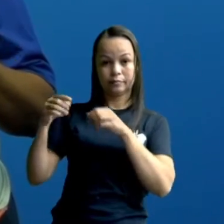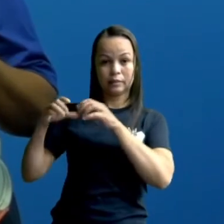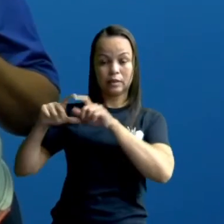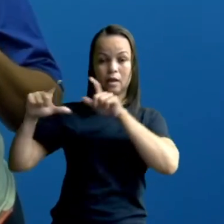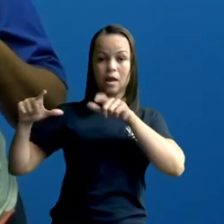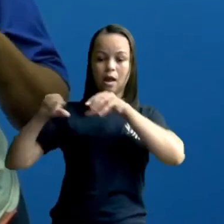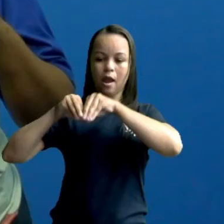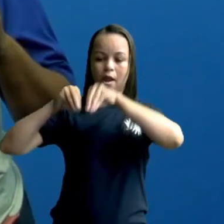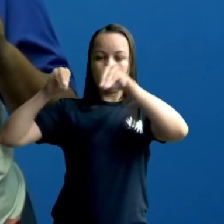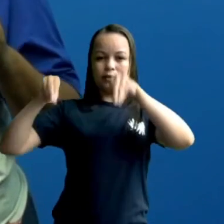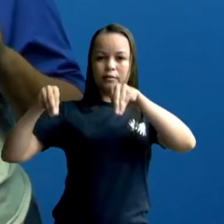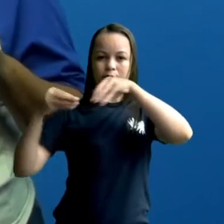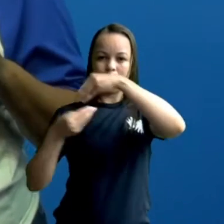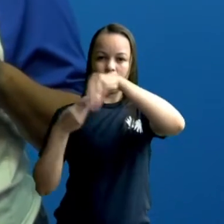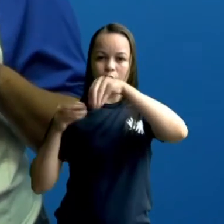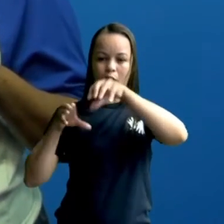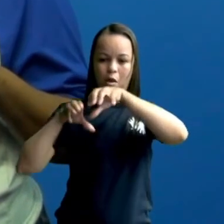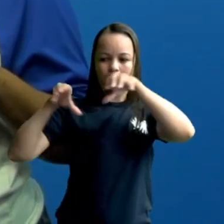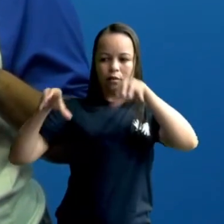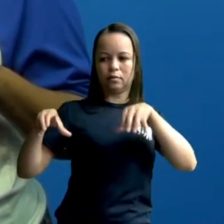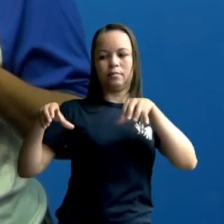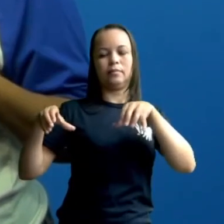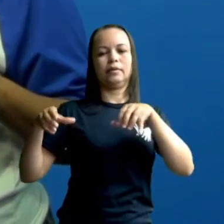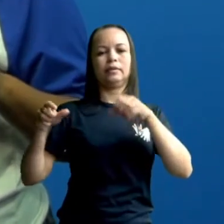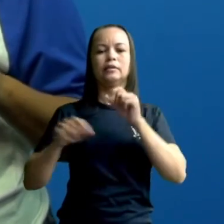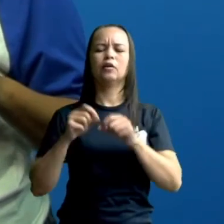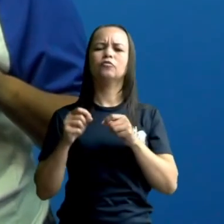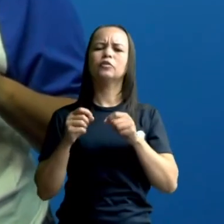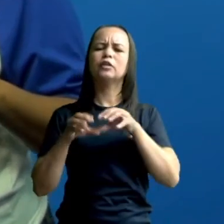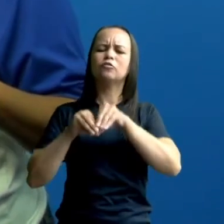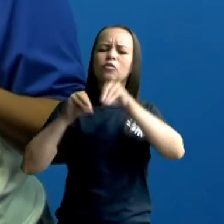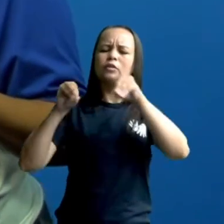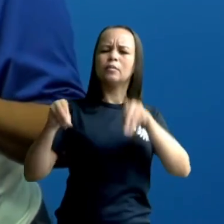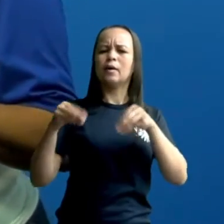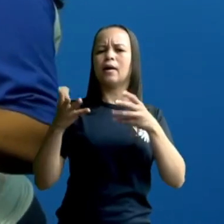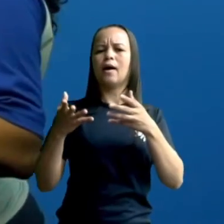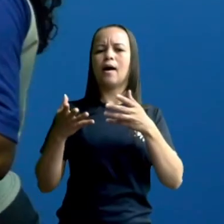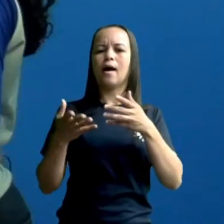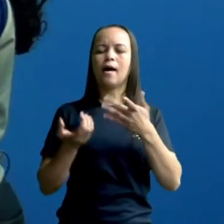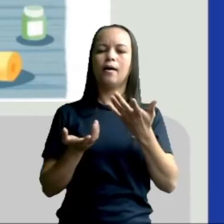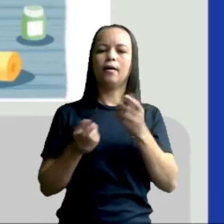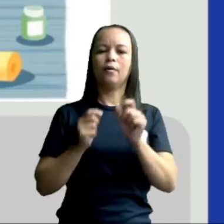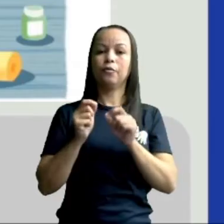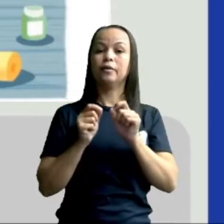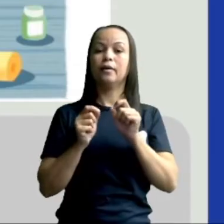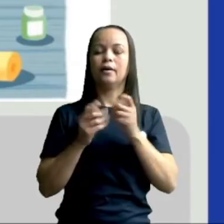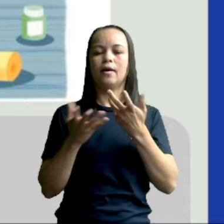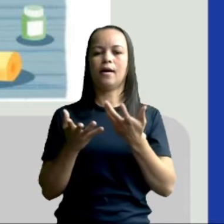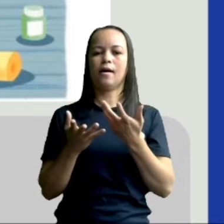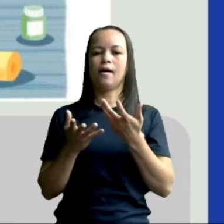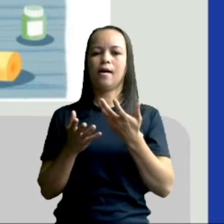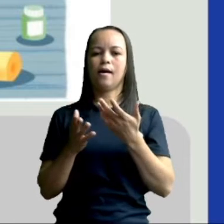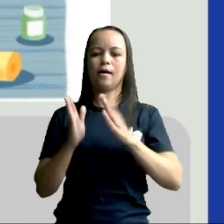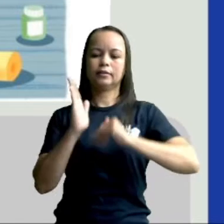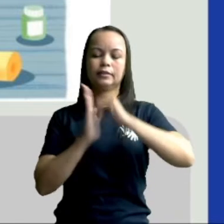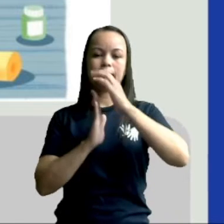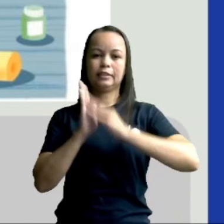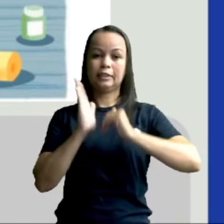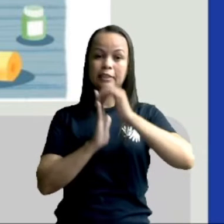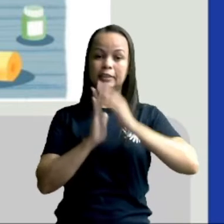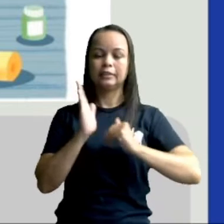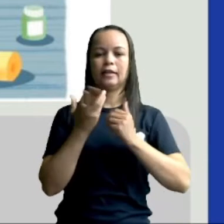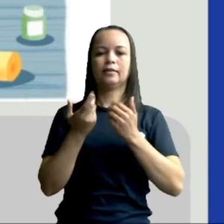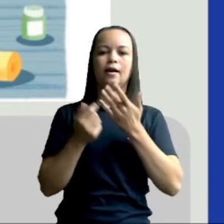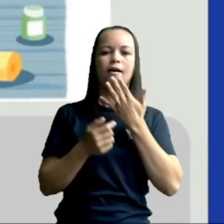a separação de mistura. E vocês vão fazer, sabe o quê? Separar a tinta da água. Essa experiência encontra no livro